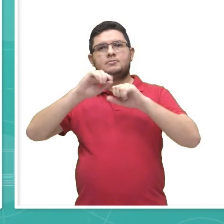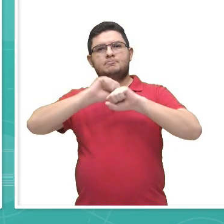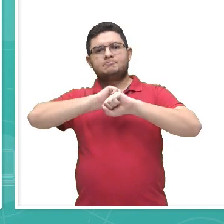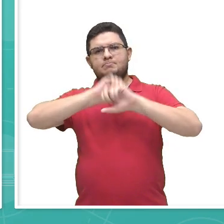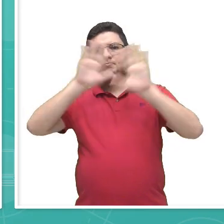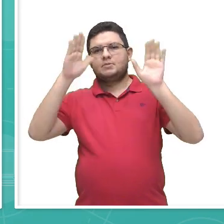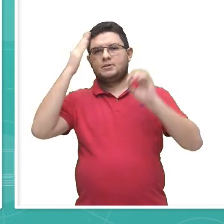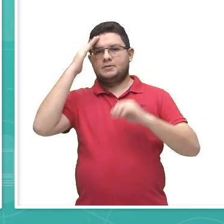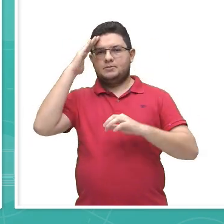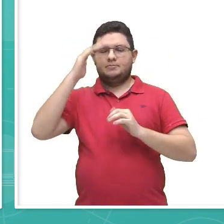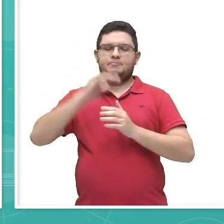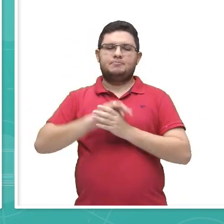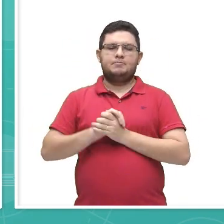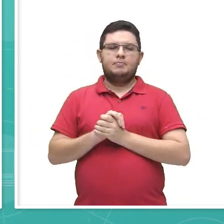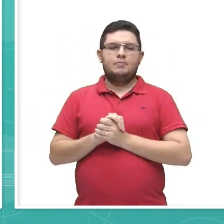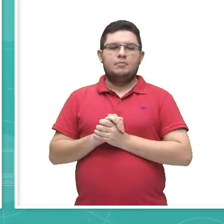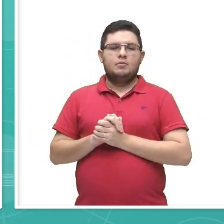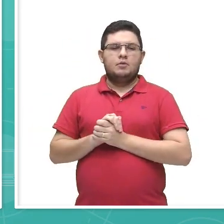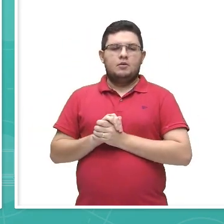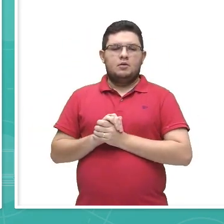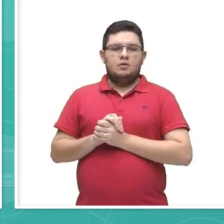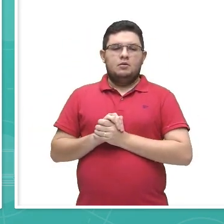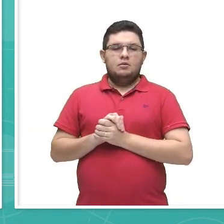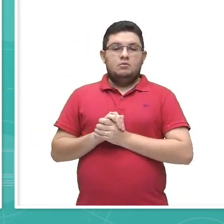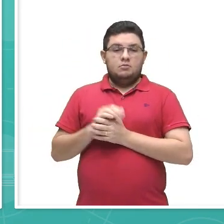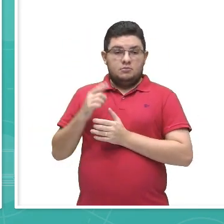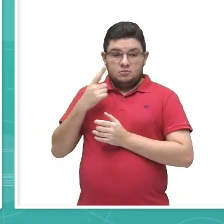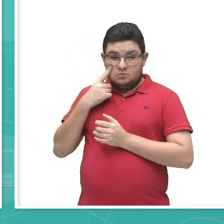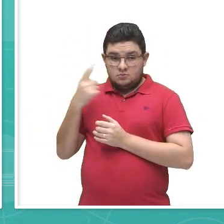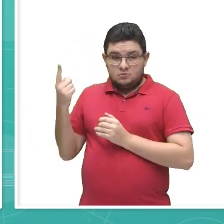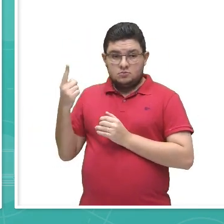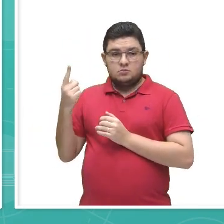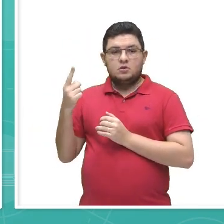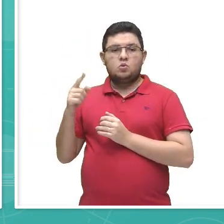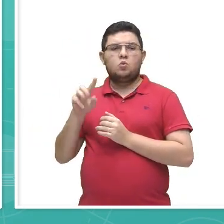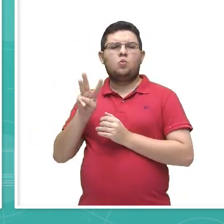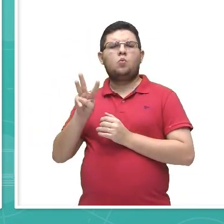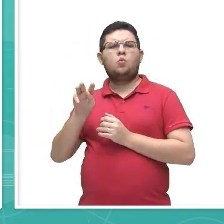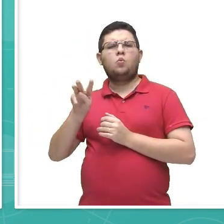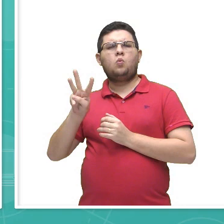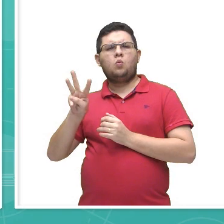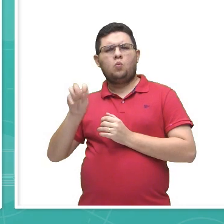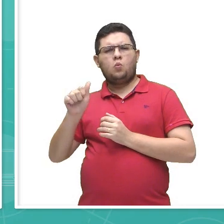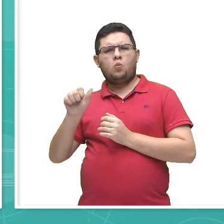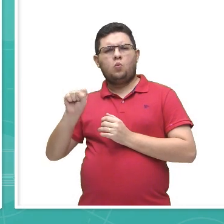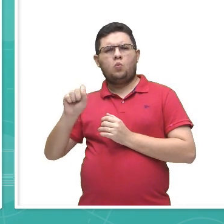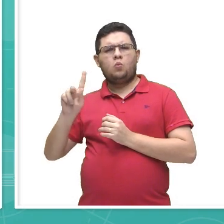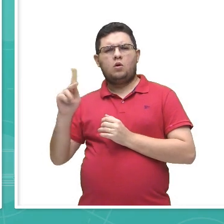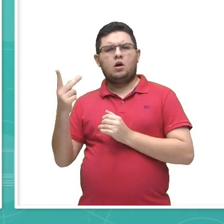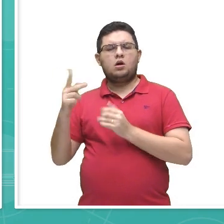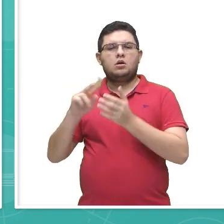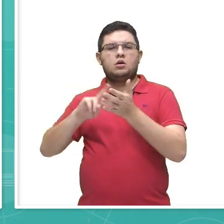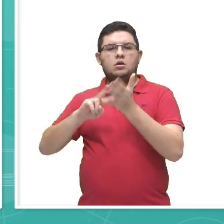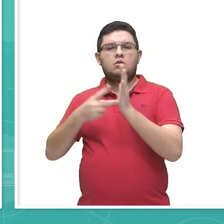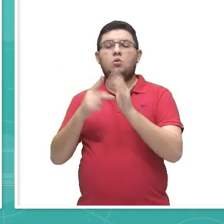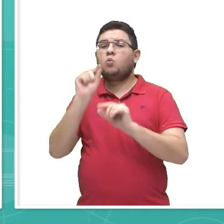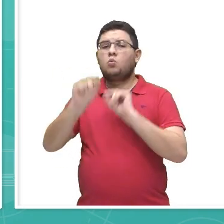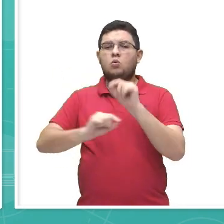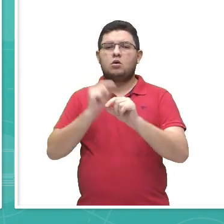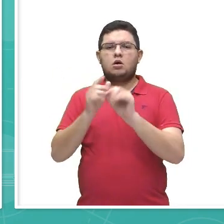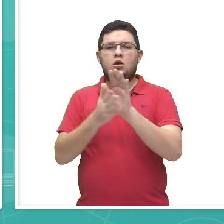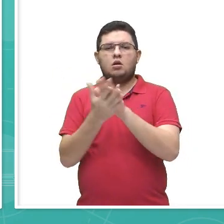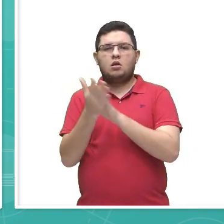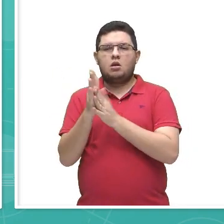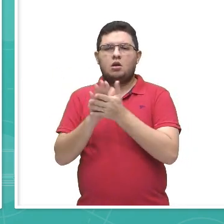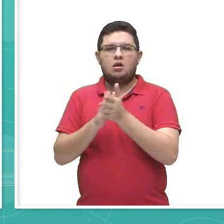Então, wash my hands. Que verbo é esse, people? É o verbo lavar, ok? Vou dizer os